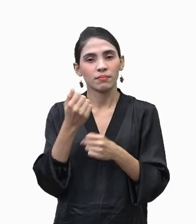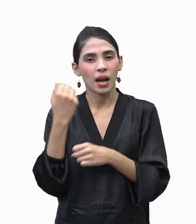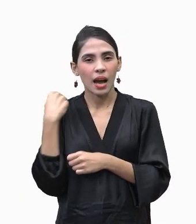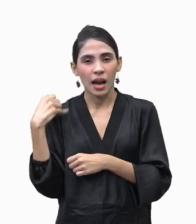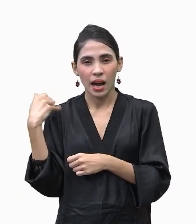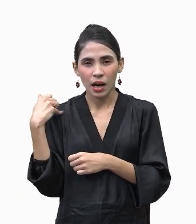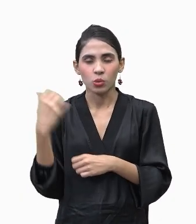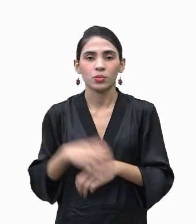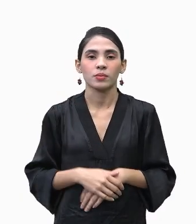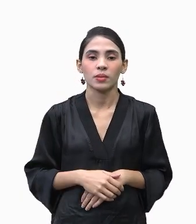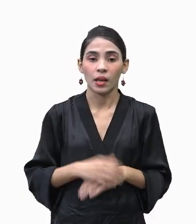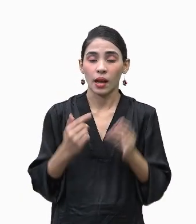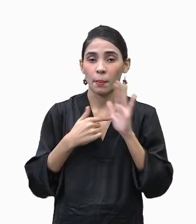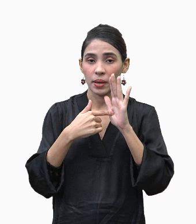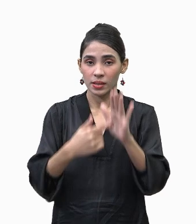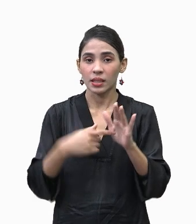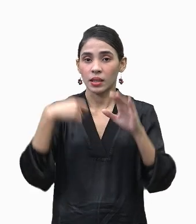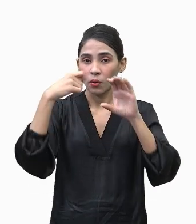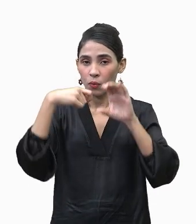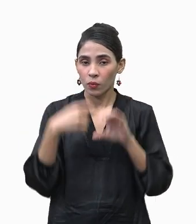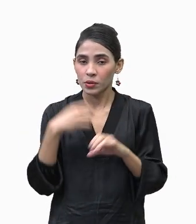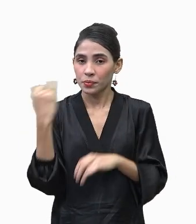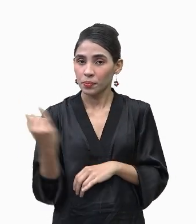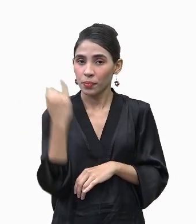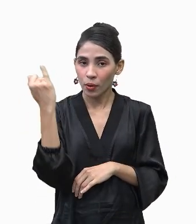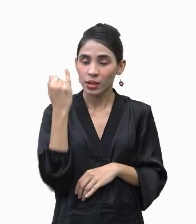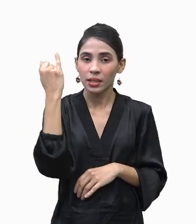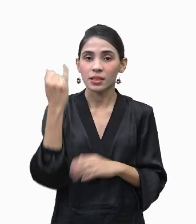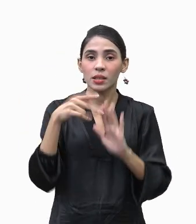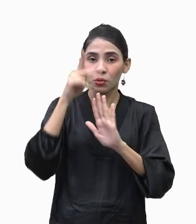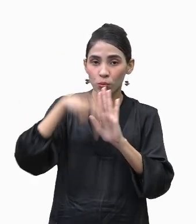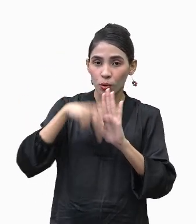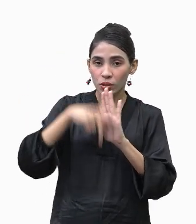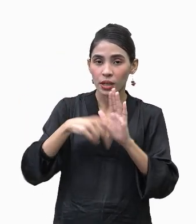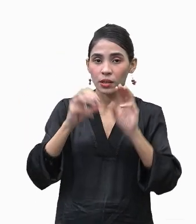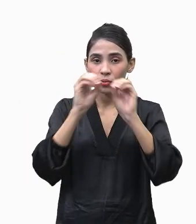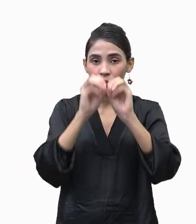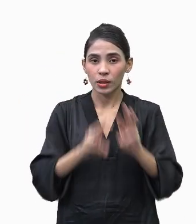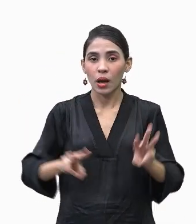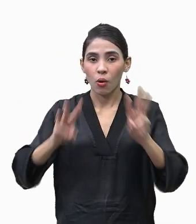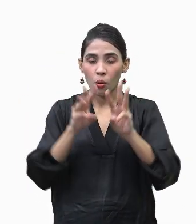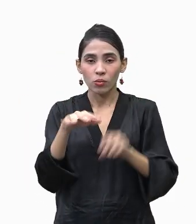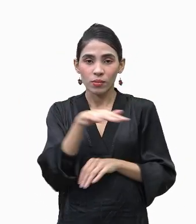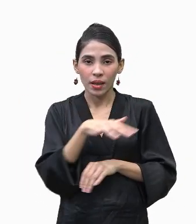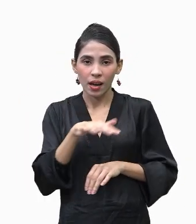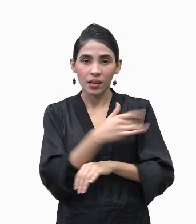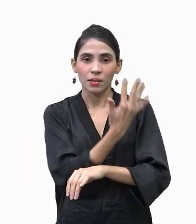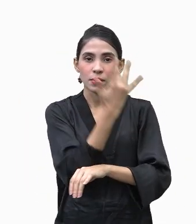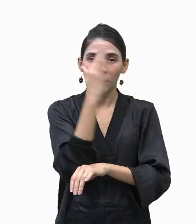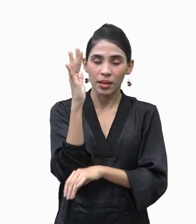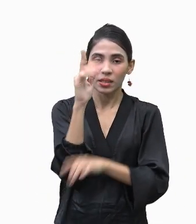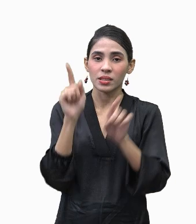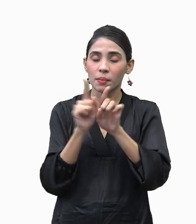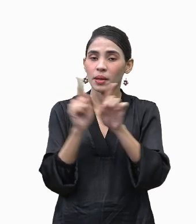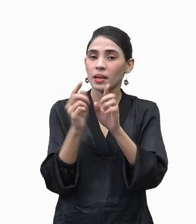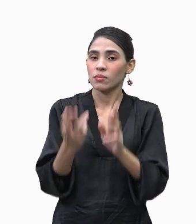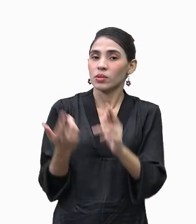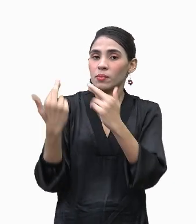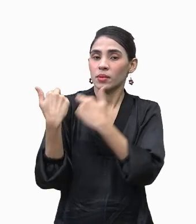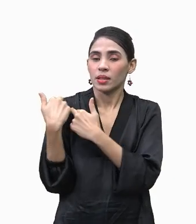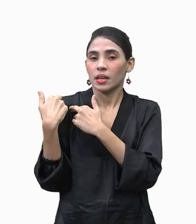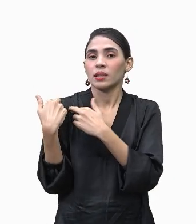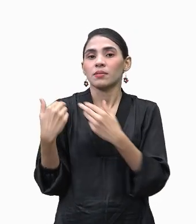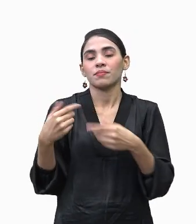vem trazendo aí a importância do Programa das Nações Unidas para o Meio Ambiente, o papel dele diante, né,